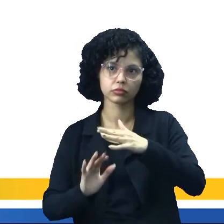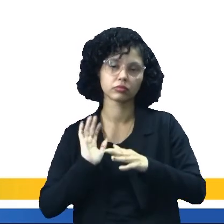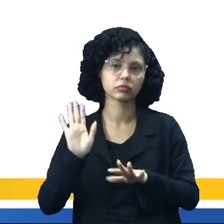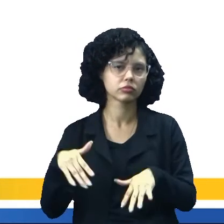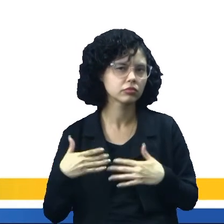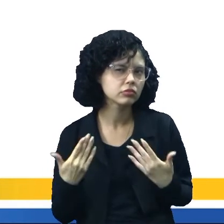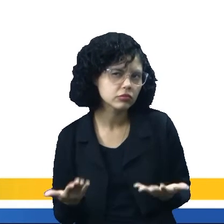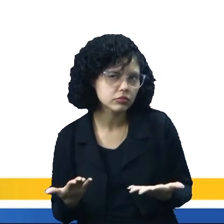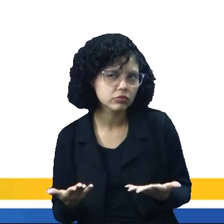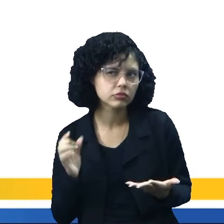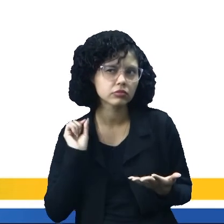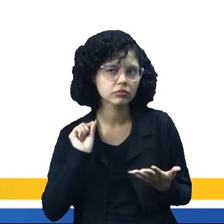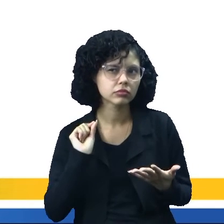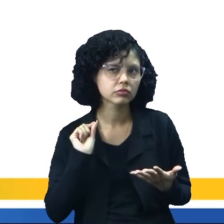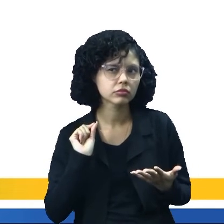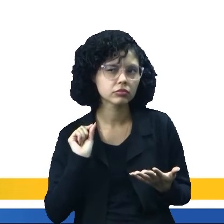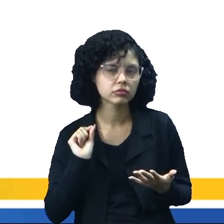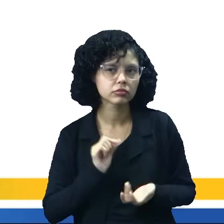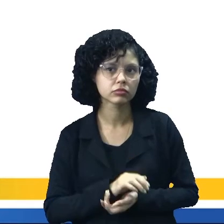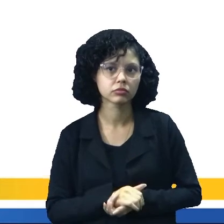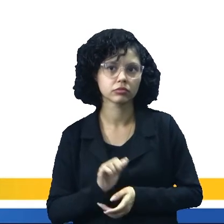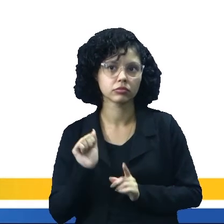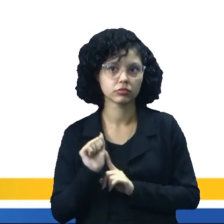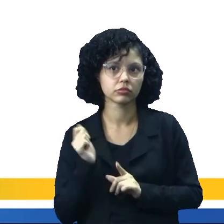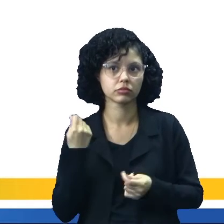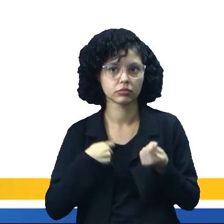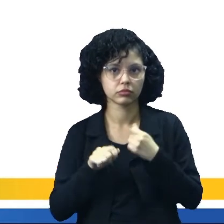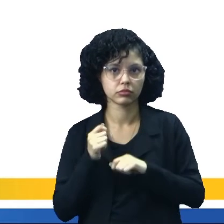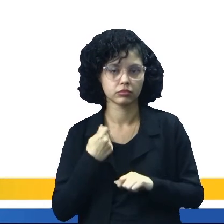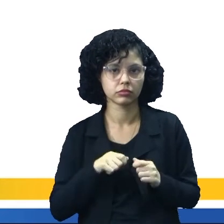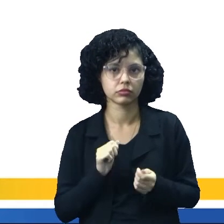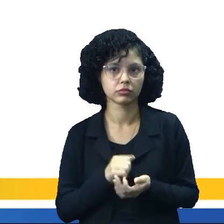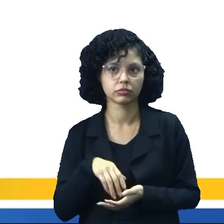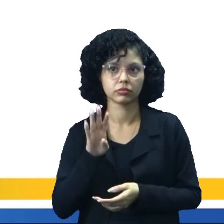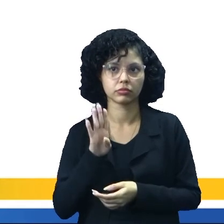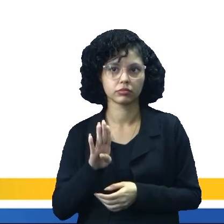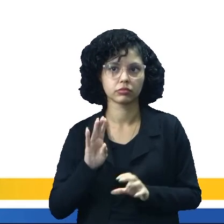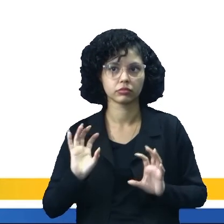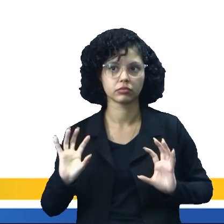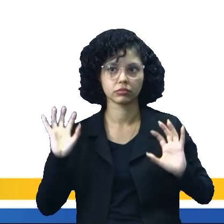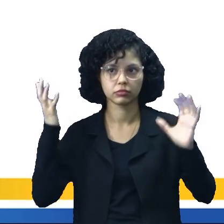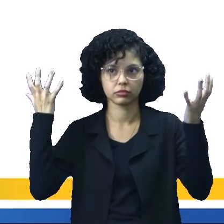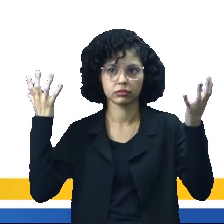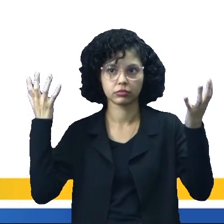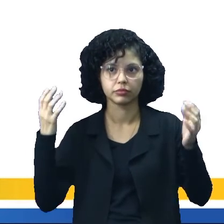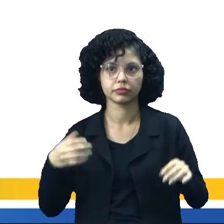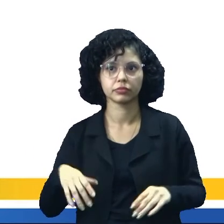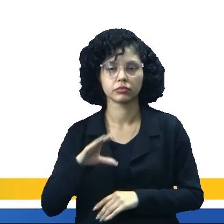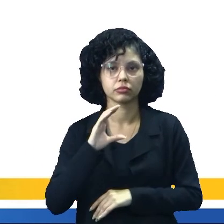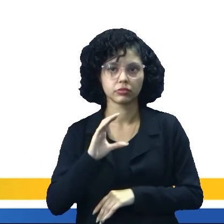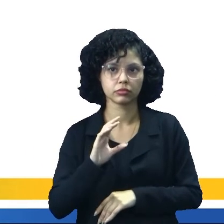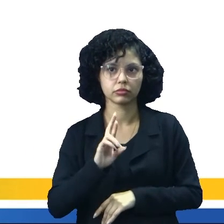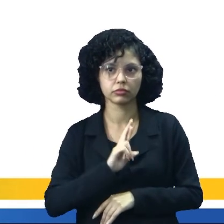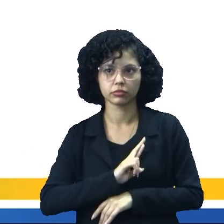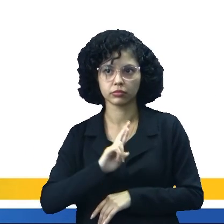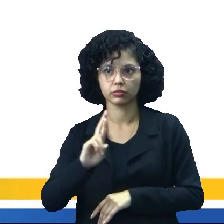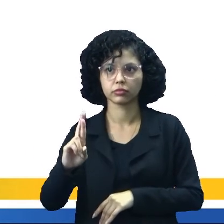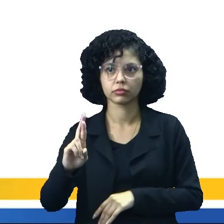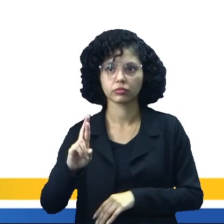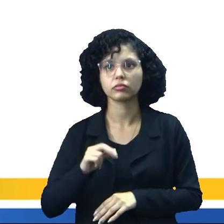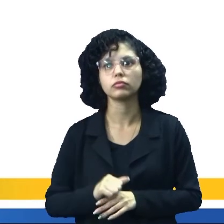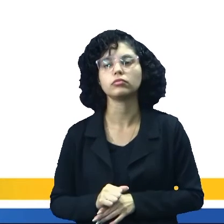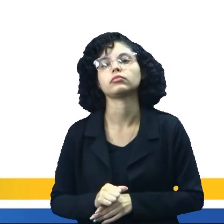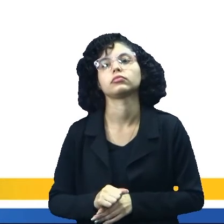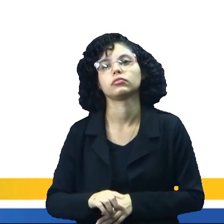predominam as migrações por motivações. Alternativa A, econômicas. Alternativa B, climáticas. Alternativa